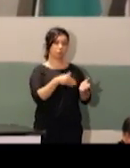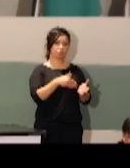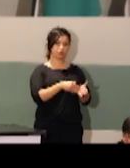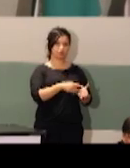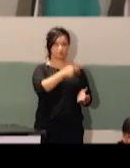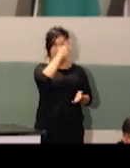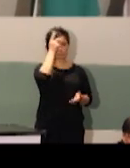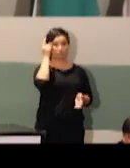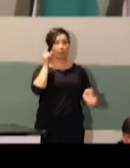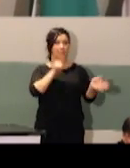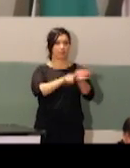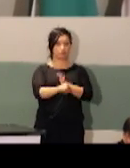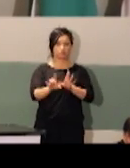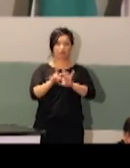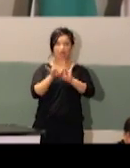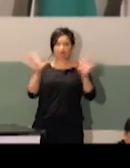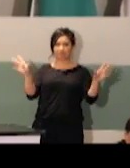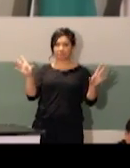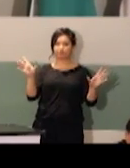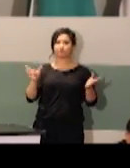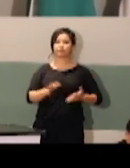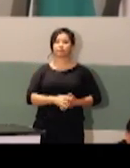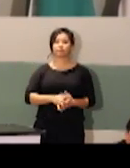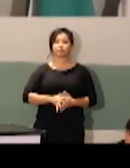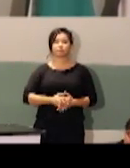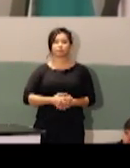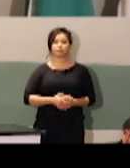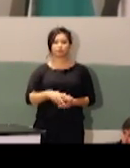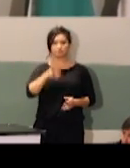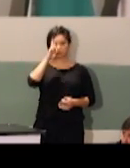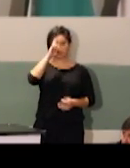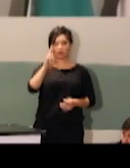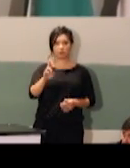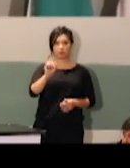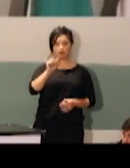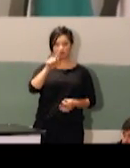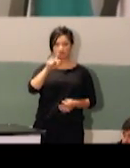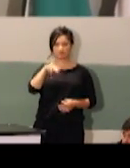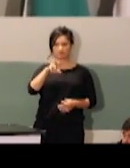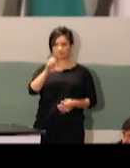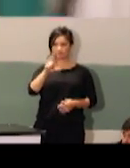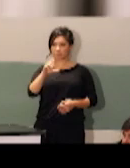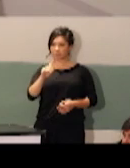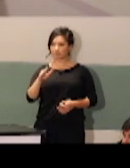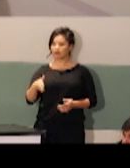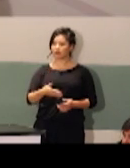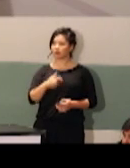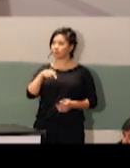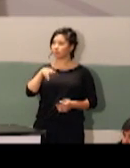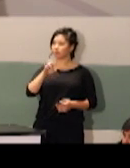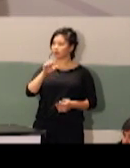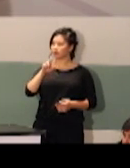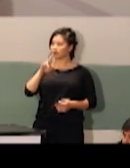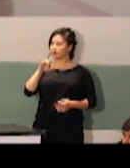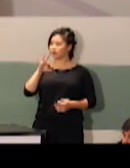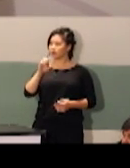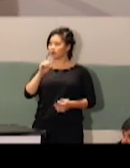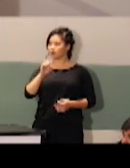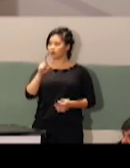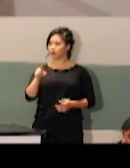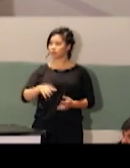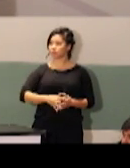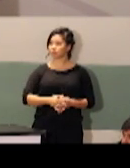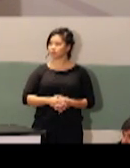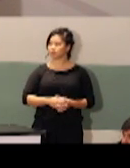pergunta livre, por favor, é o senhor Agnello Queiroz.